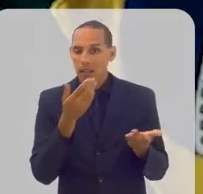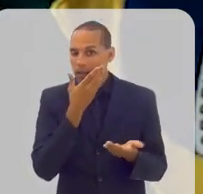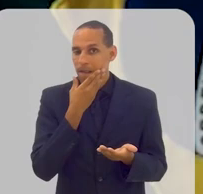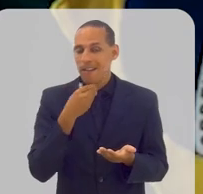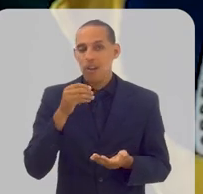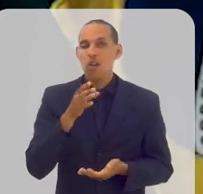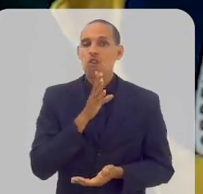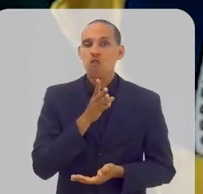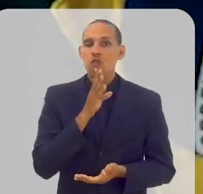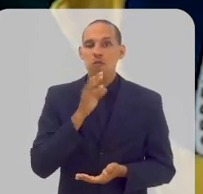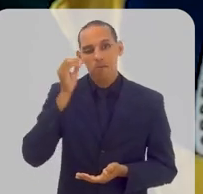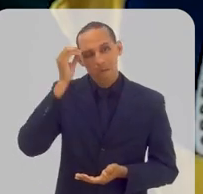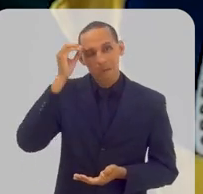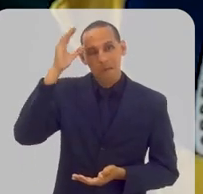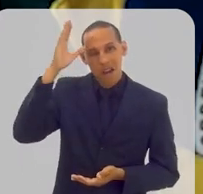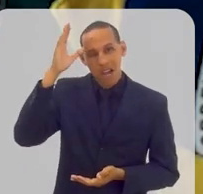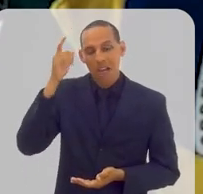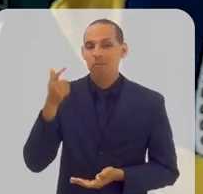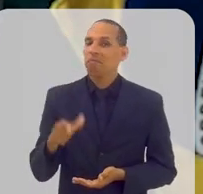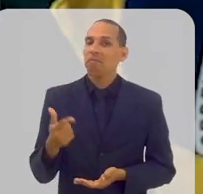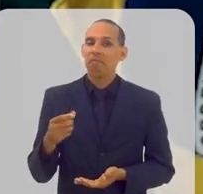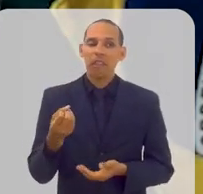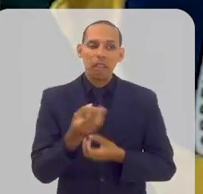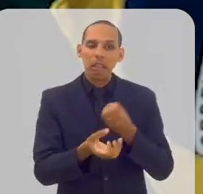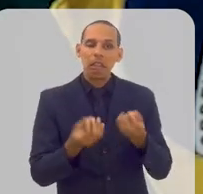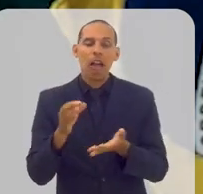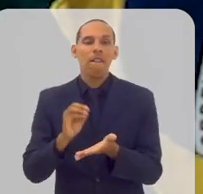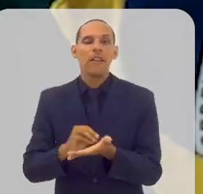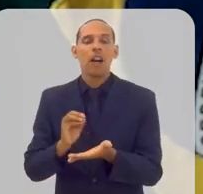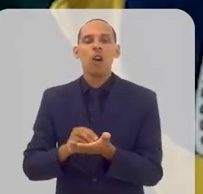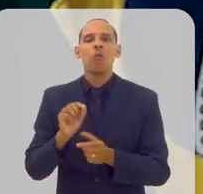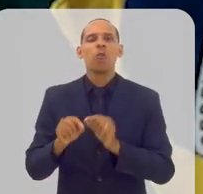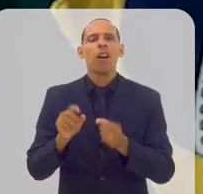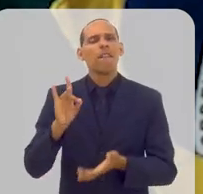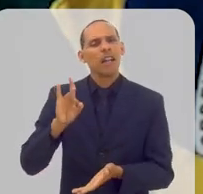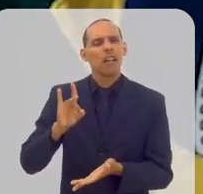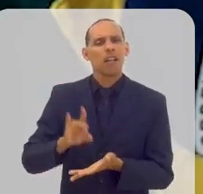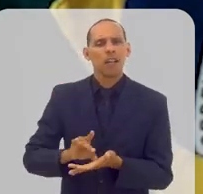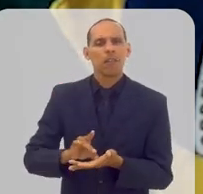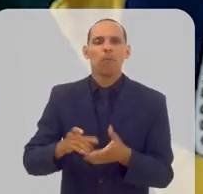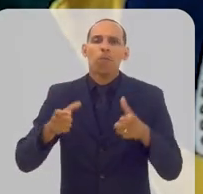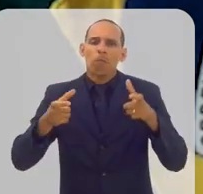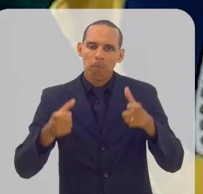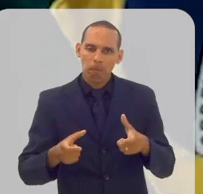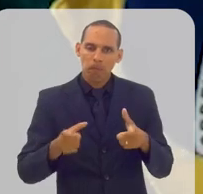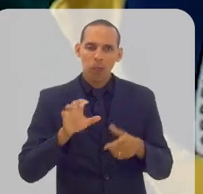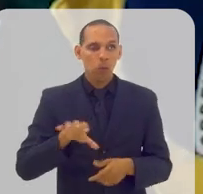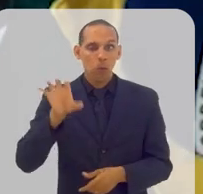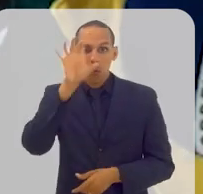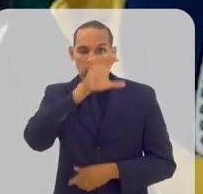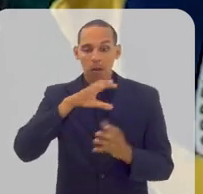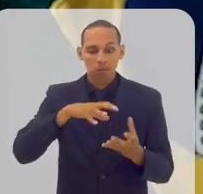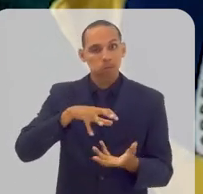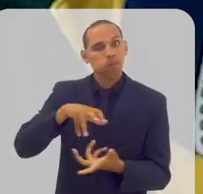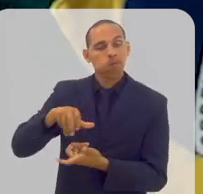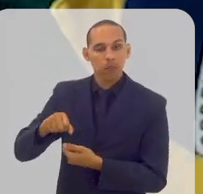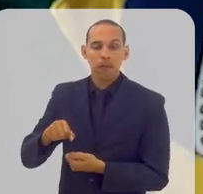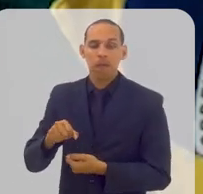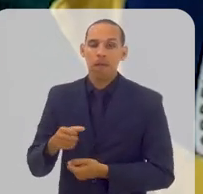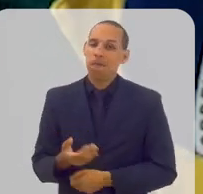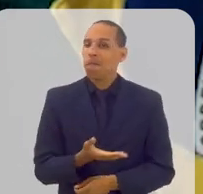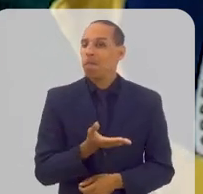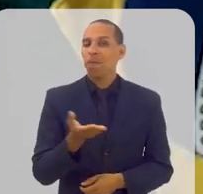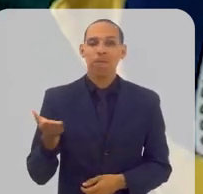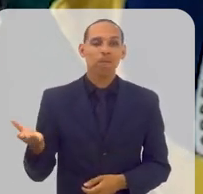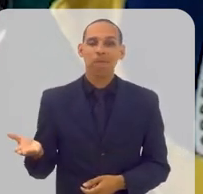passando conhecimento para eles de noções da realidade local, regional e mundial,